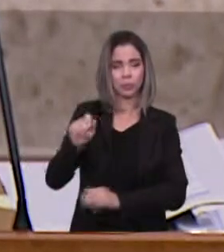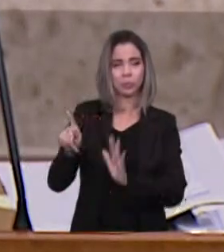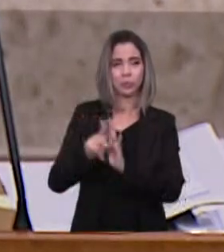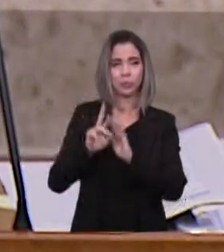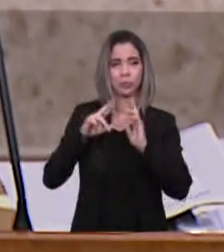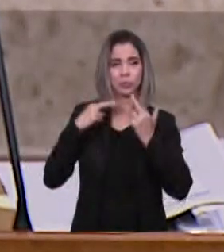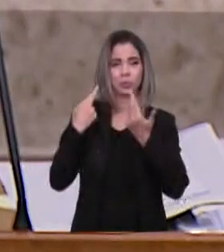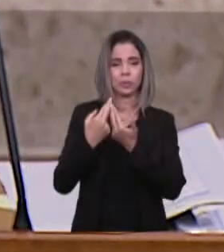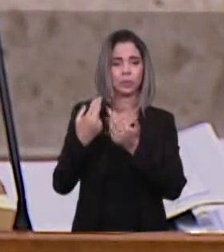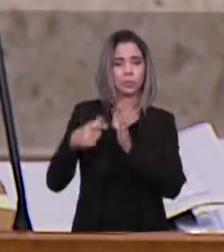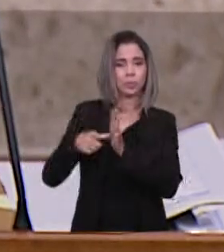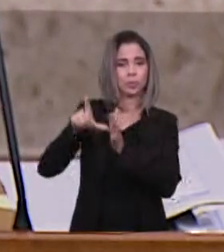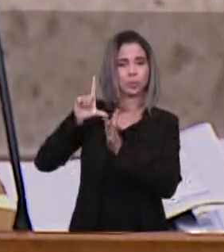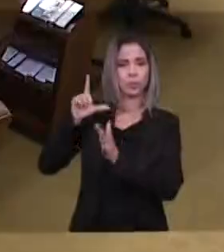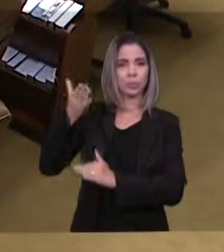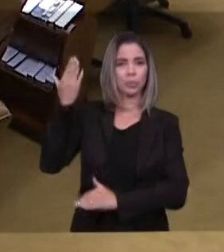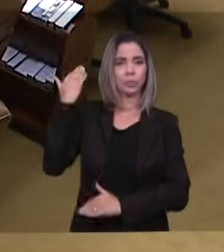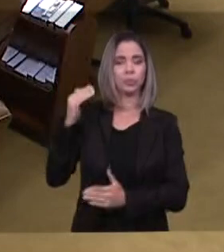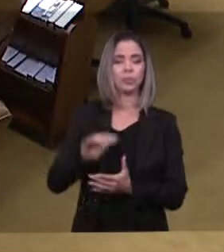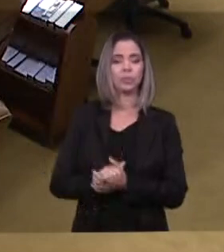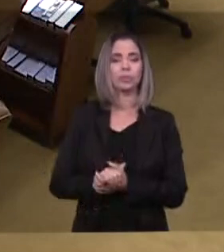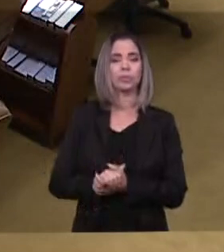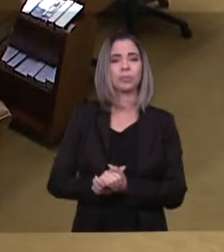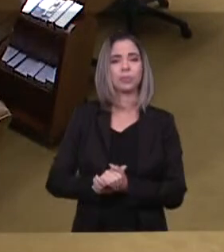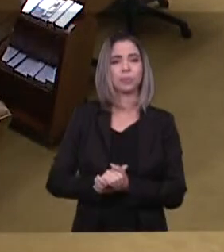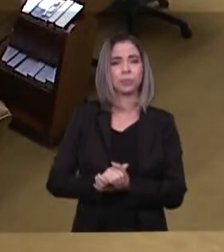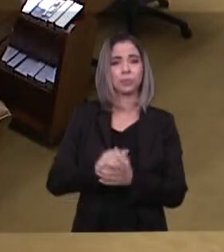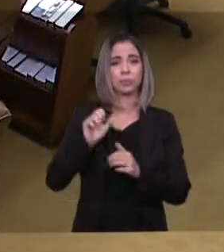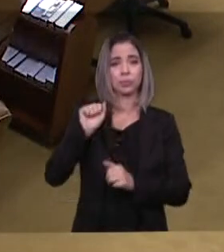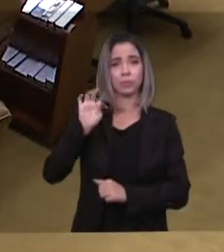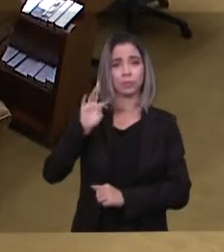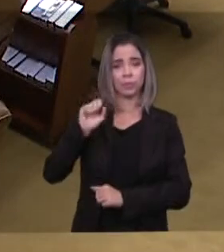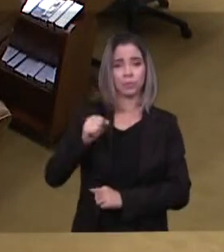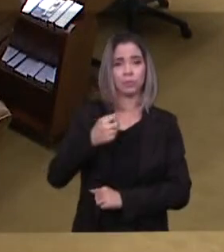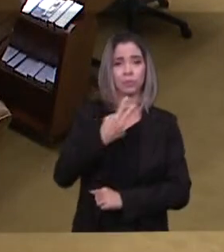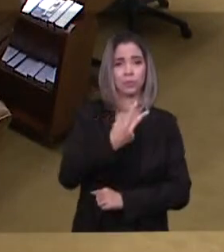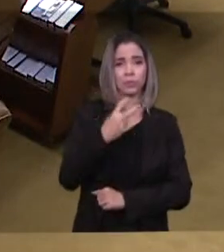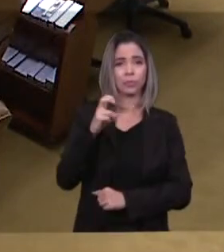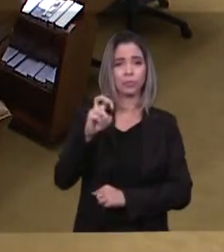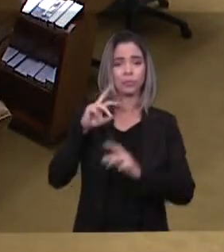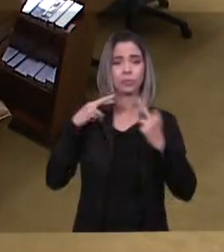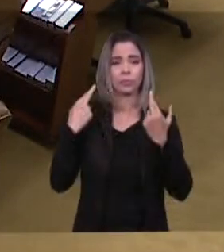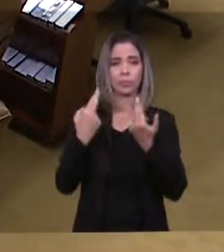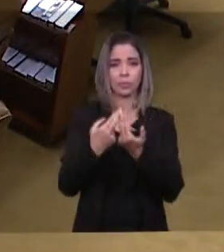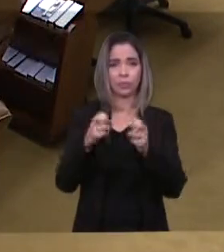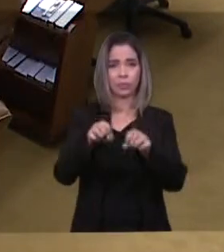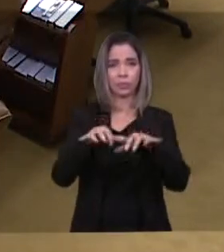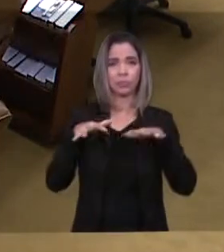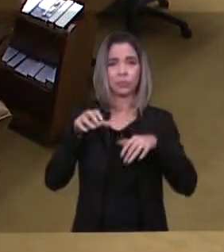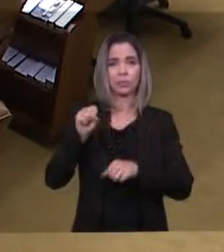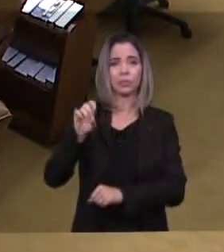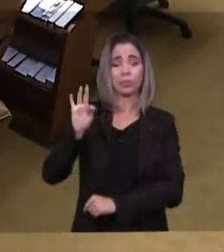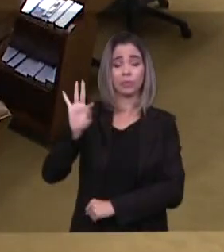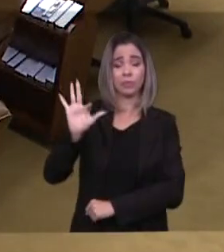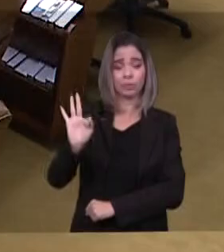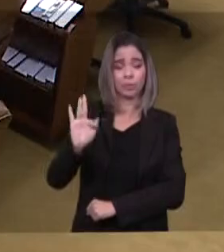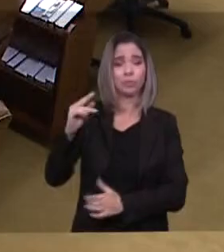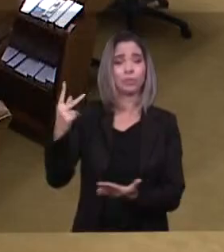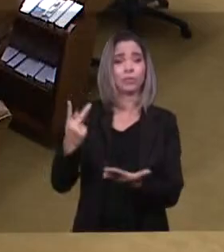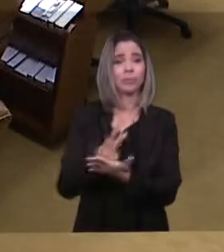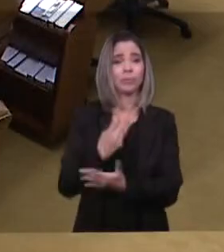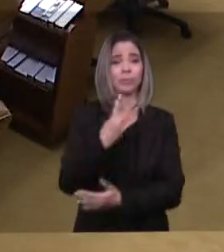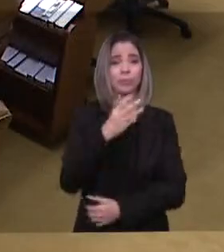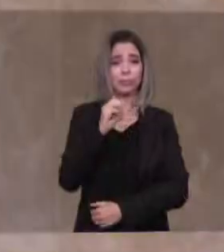sessão anterior. Ata da 25ª sessão ordinária do plenário do Supremo Tribunal Federal,